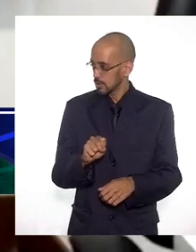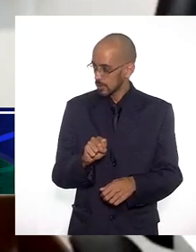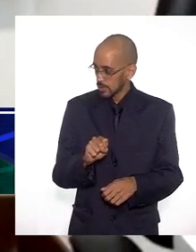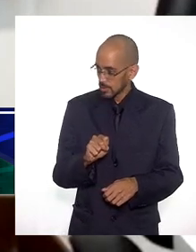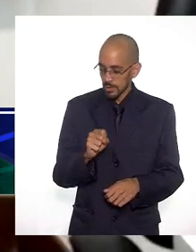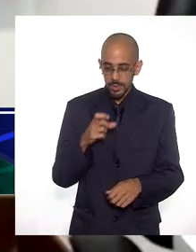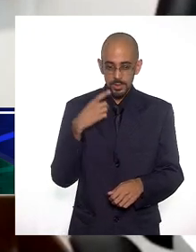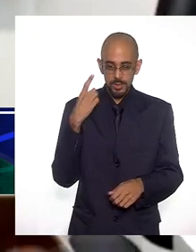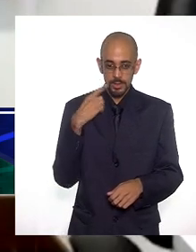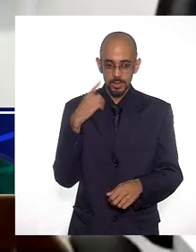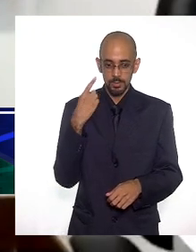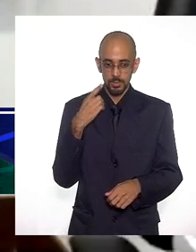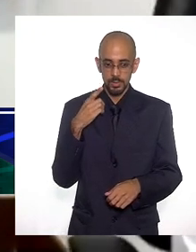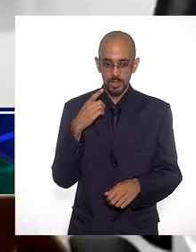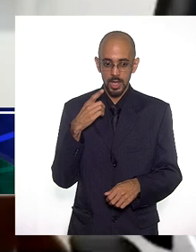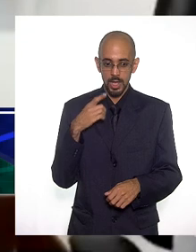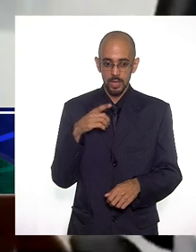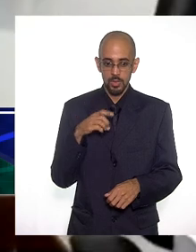Deputado Marcos Miller.